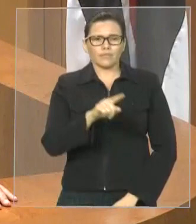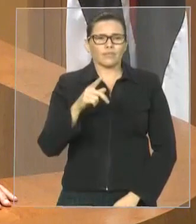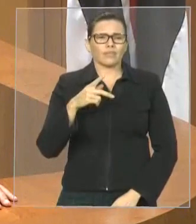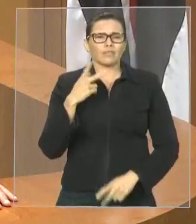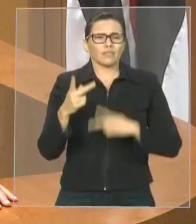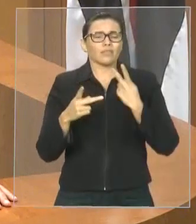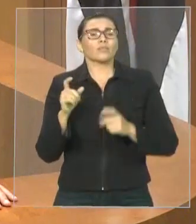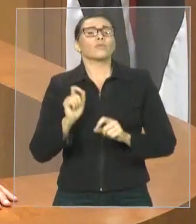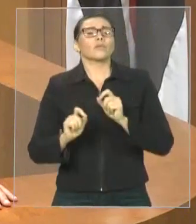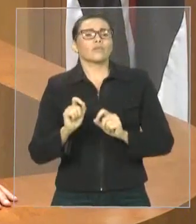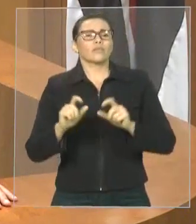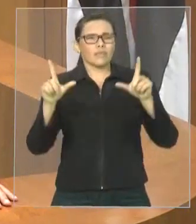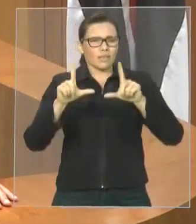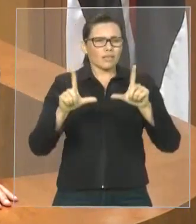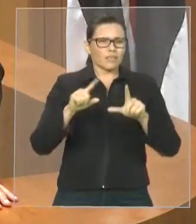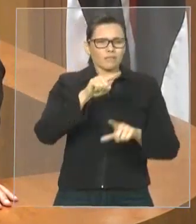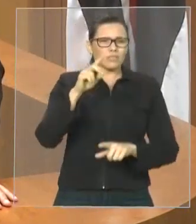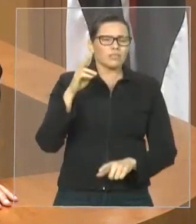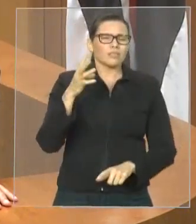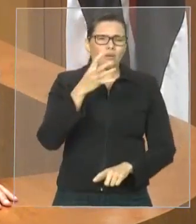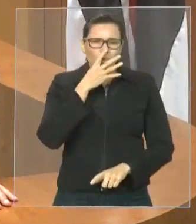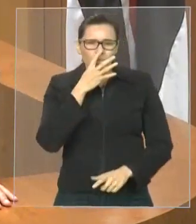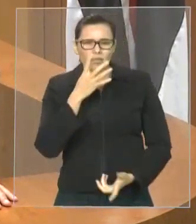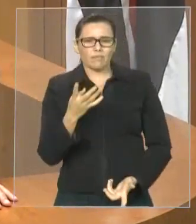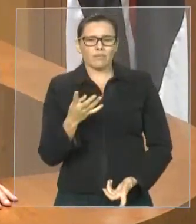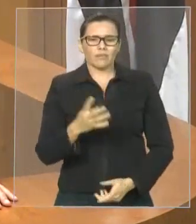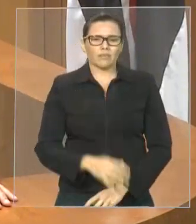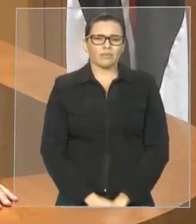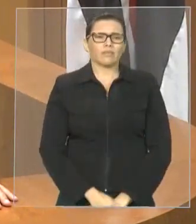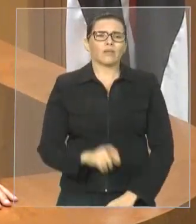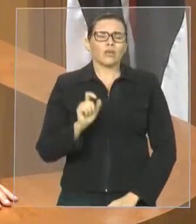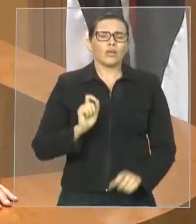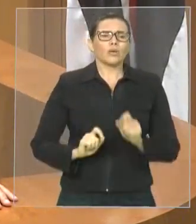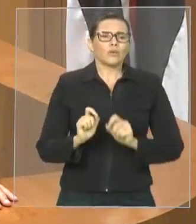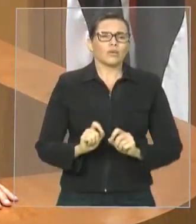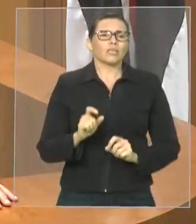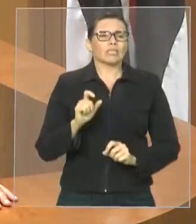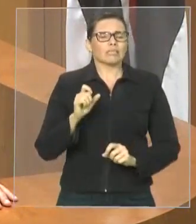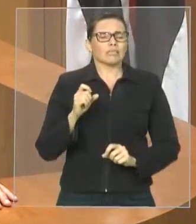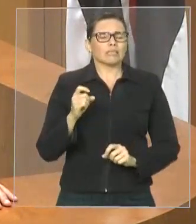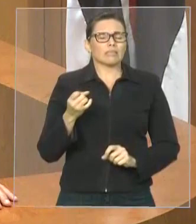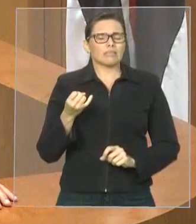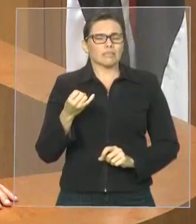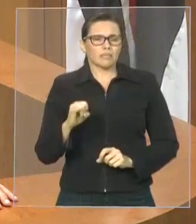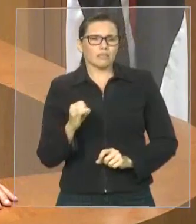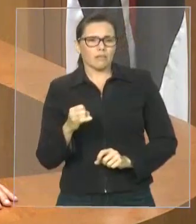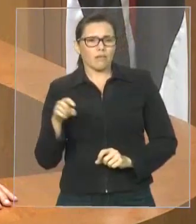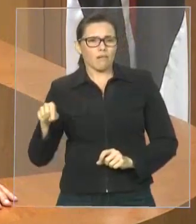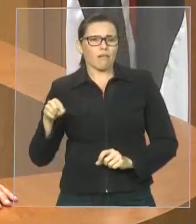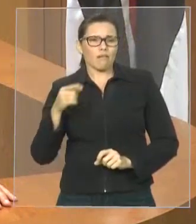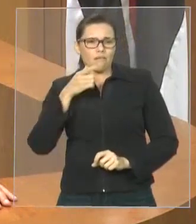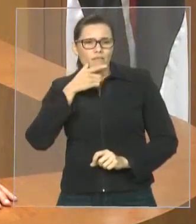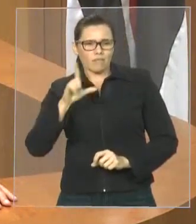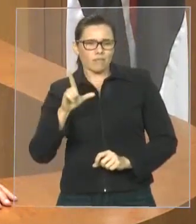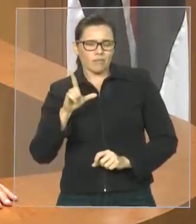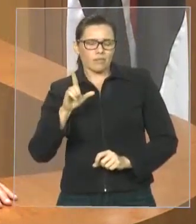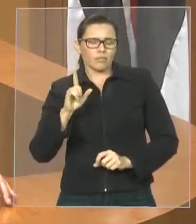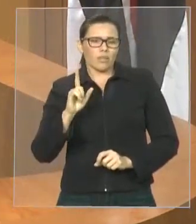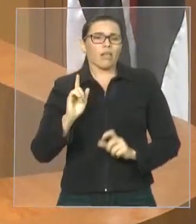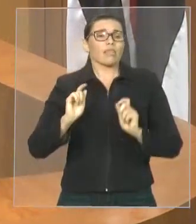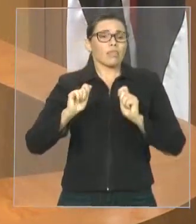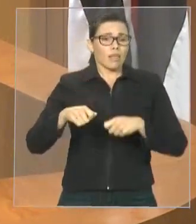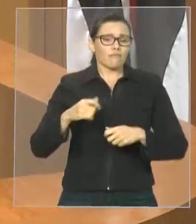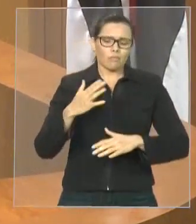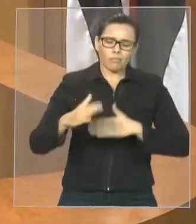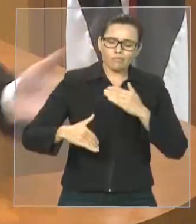aí a pergunta que eu faço: o governo do estado lança um programa Escola Digna, onde se gasta mais dinheiro com propaganda do que talvez com